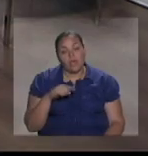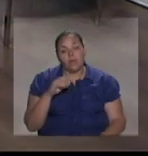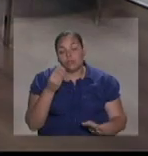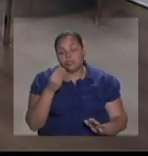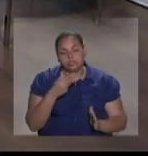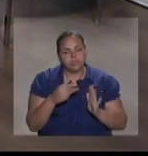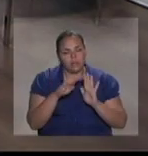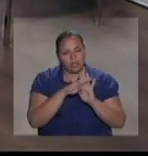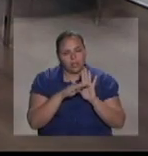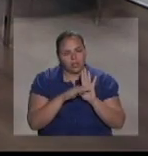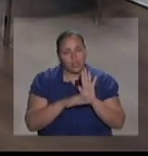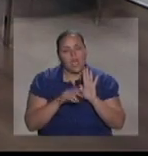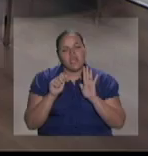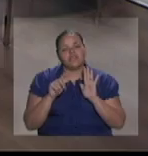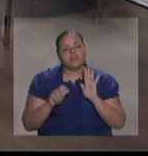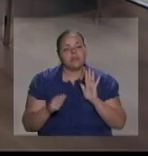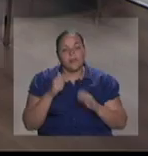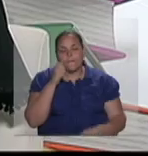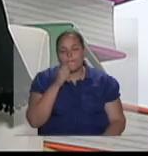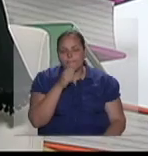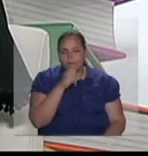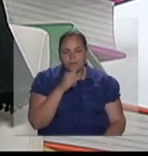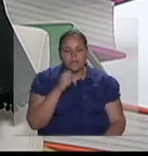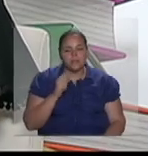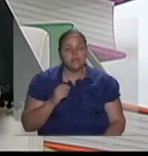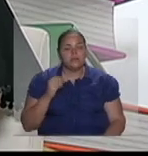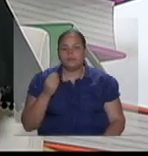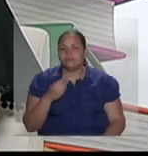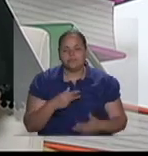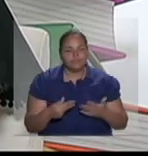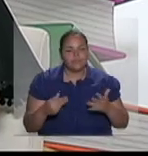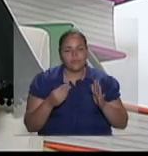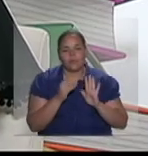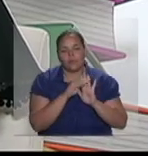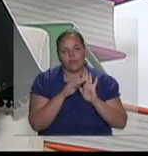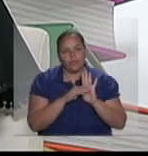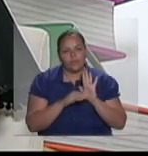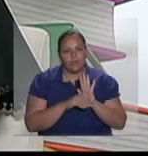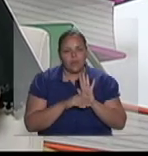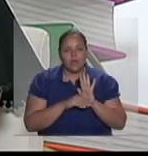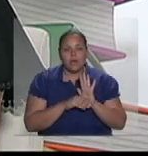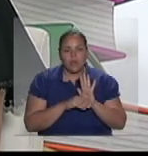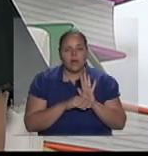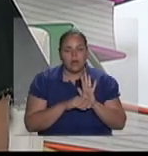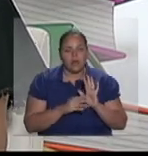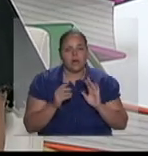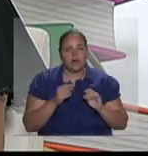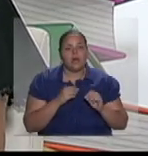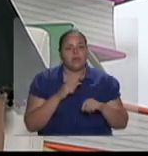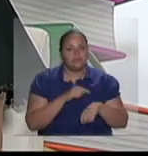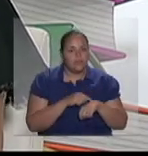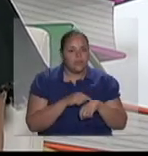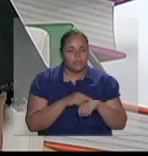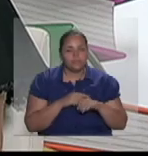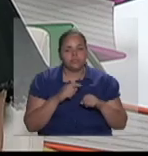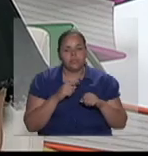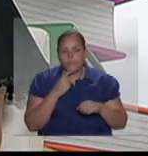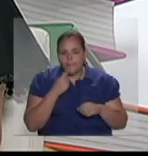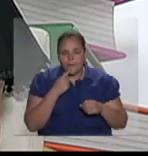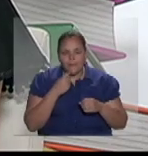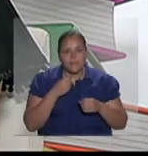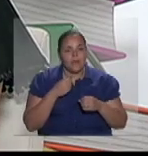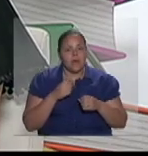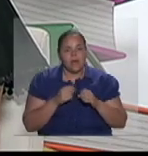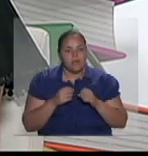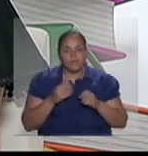da agenda lotada é as mães que botam aquele monte de coisa e fica uma coisa emendada na outra,